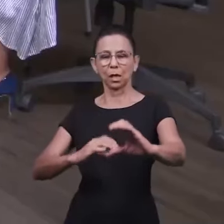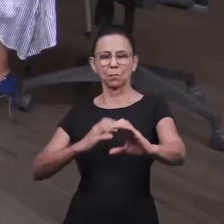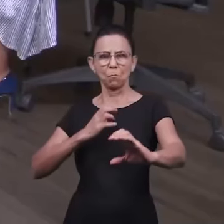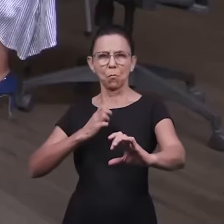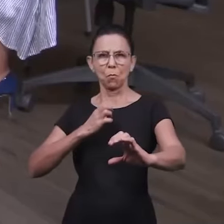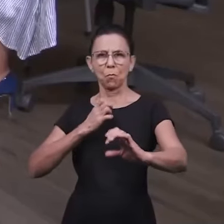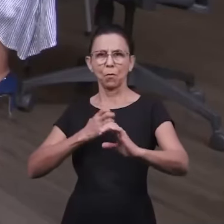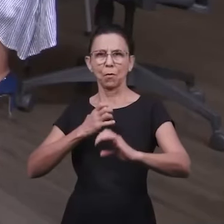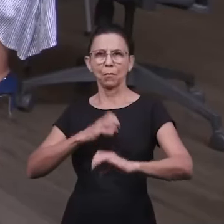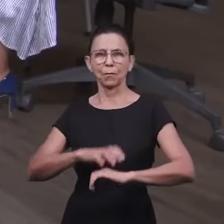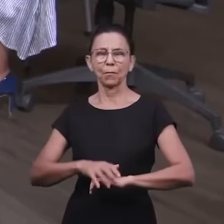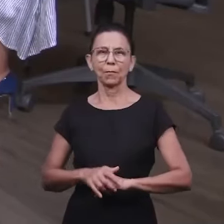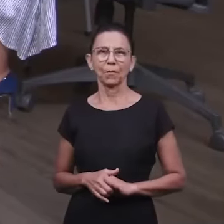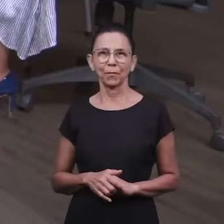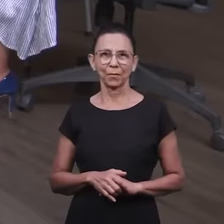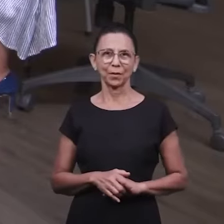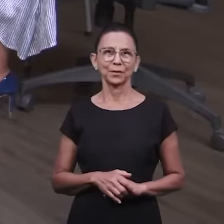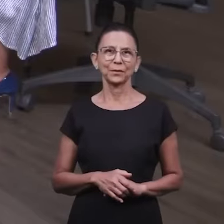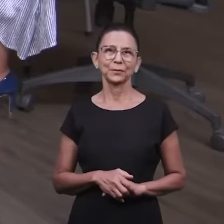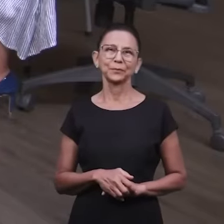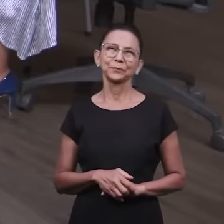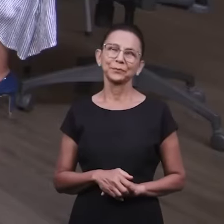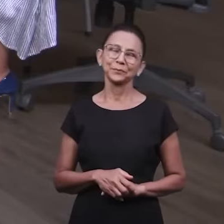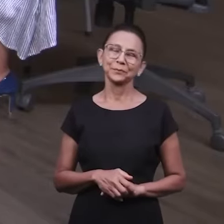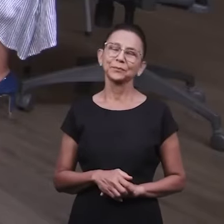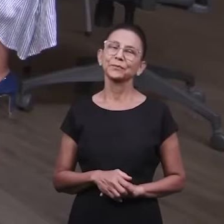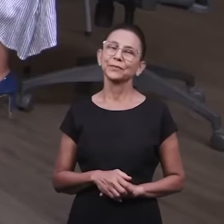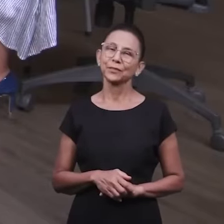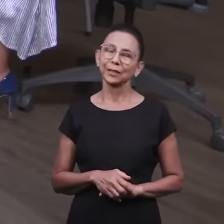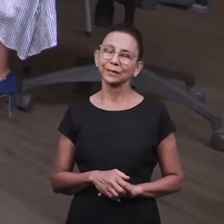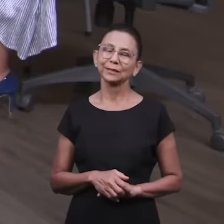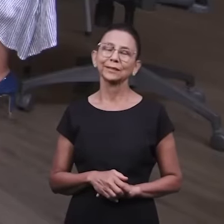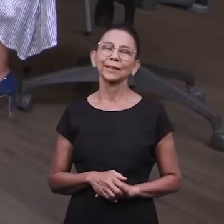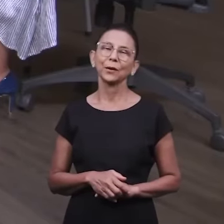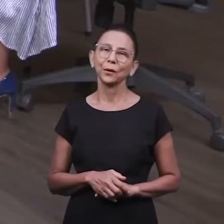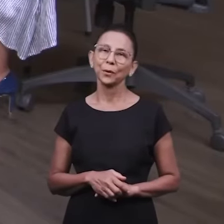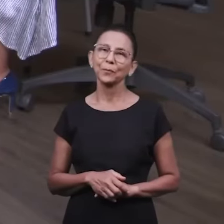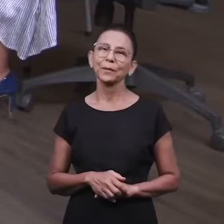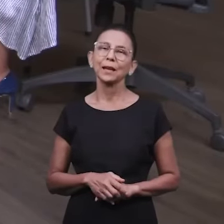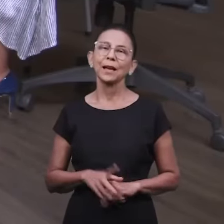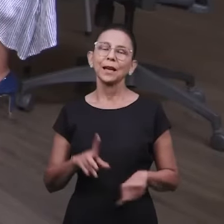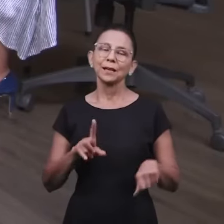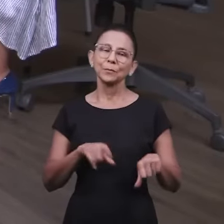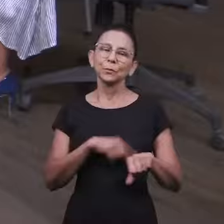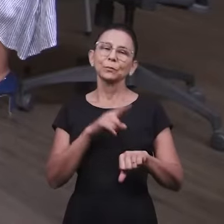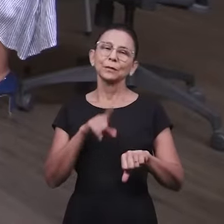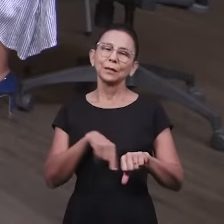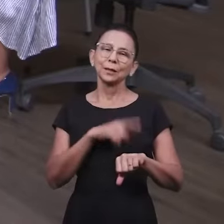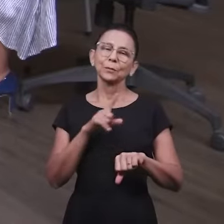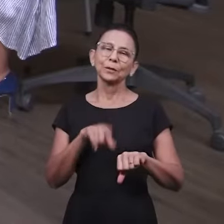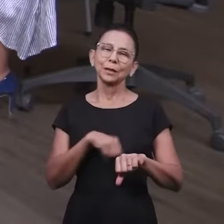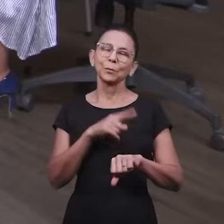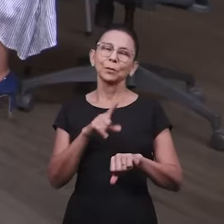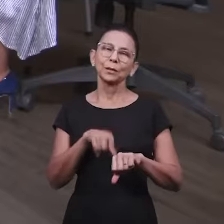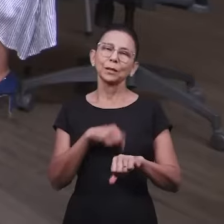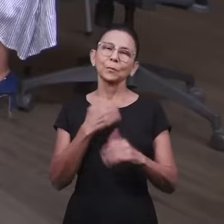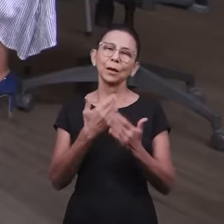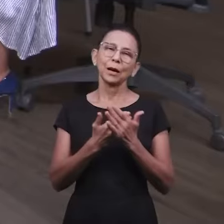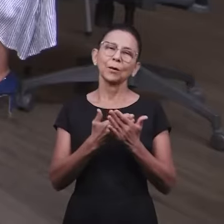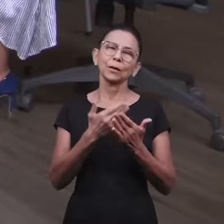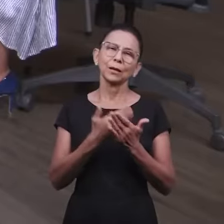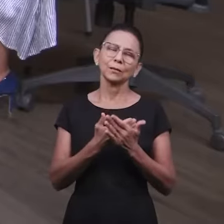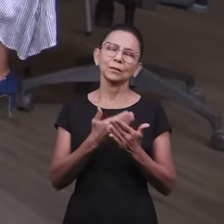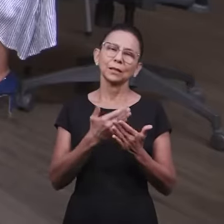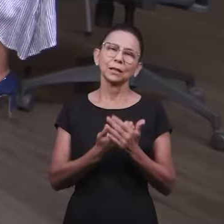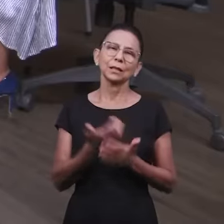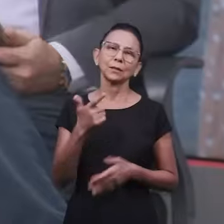Mas não existe essa música sem horas e horas de aula, de treinamento. A música é uma coisa que é cansativa e é muito